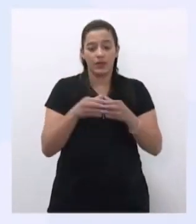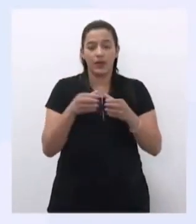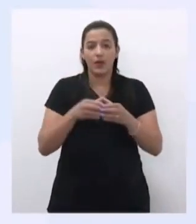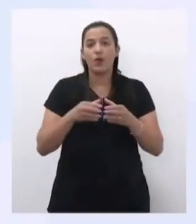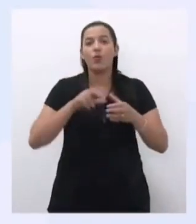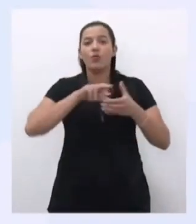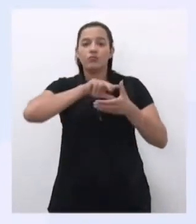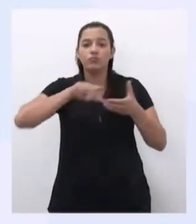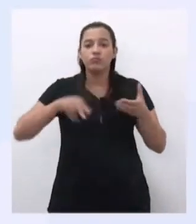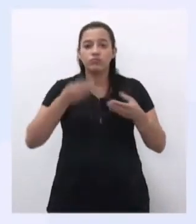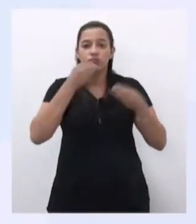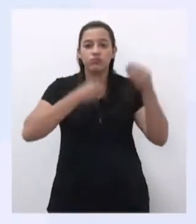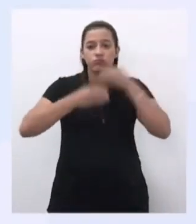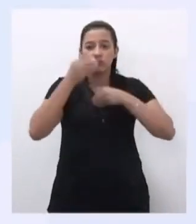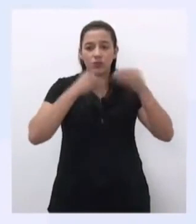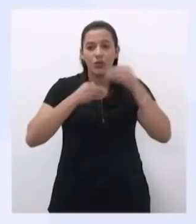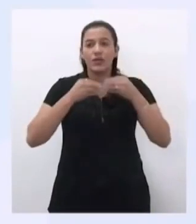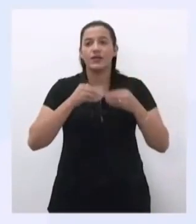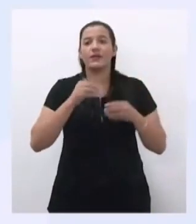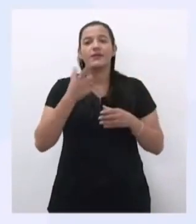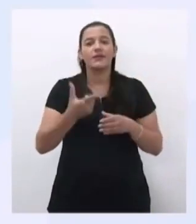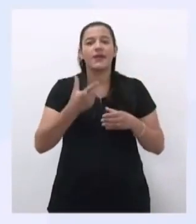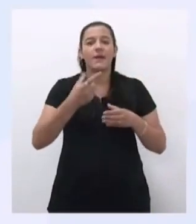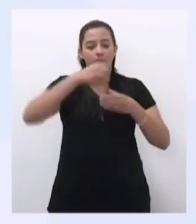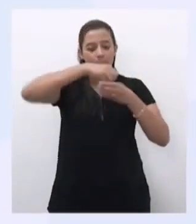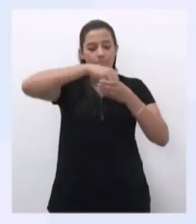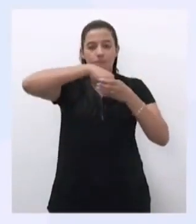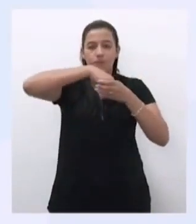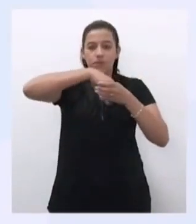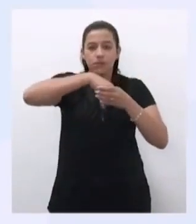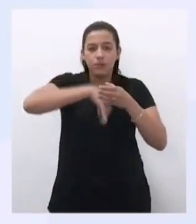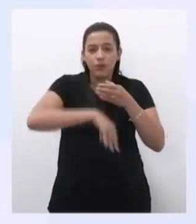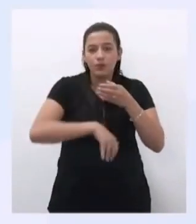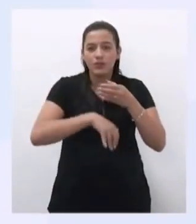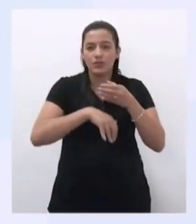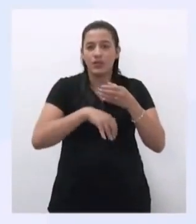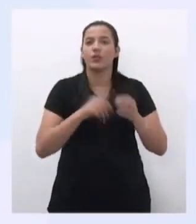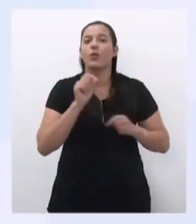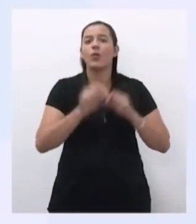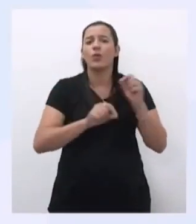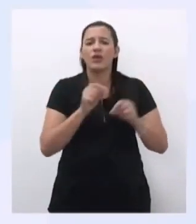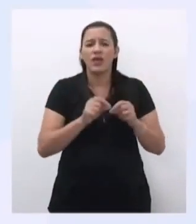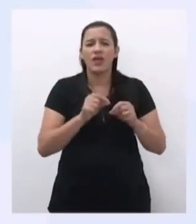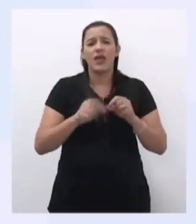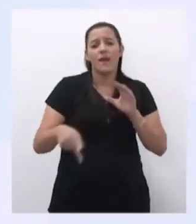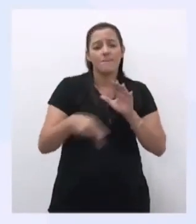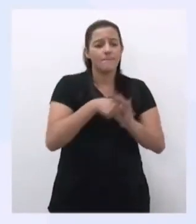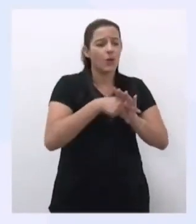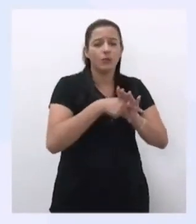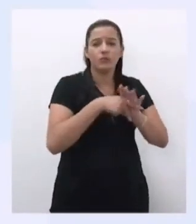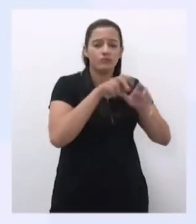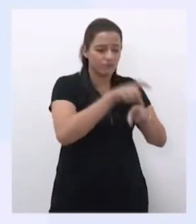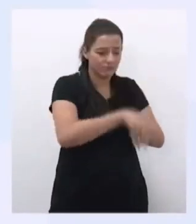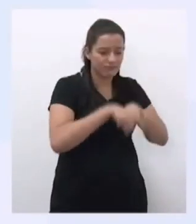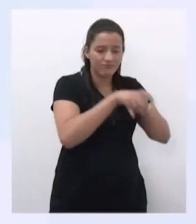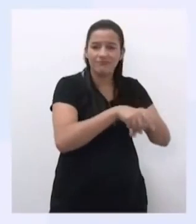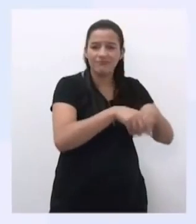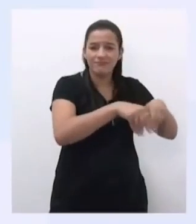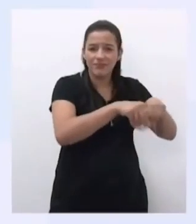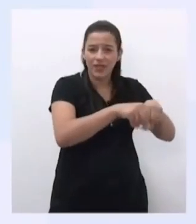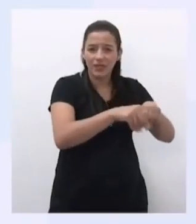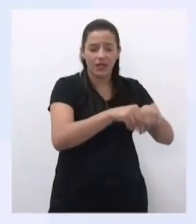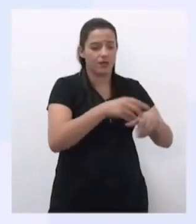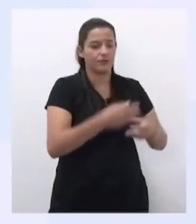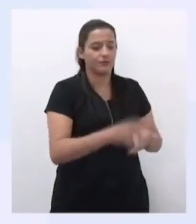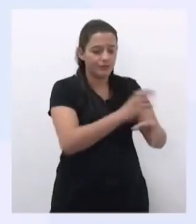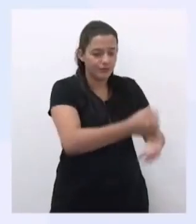natura ou minimamente processados. Quer dizer, na verdade, que é aquele alimento que eu trago da natureza e consumo esse alimento